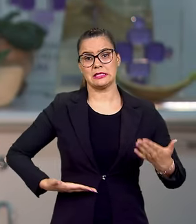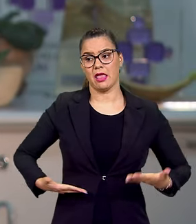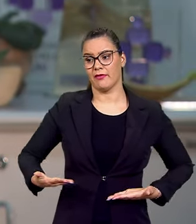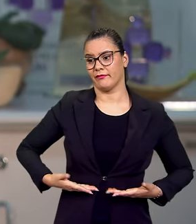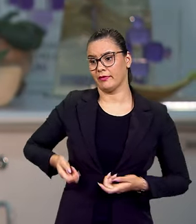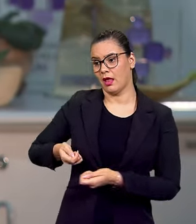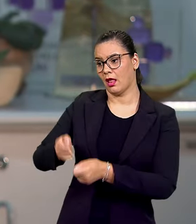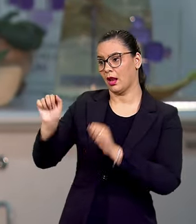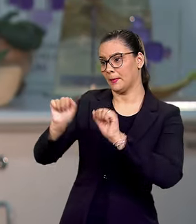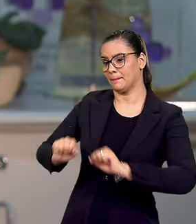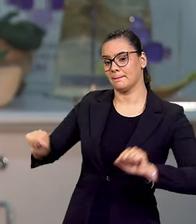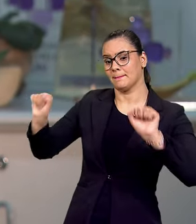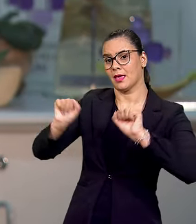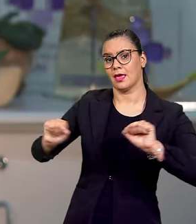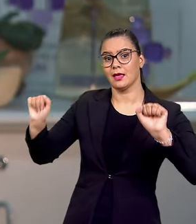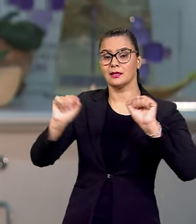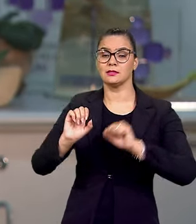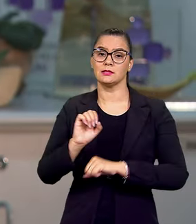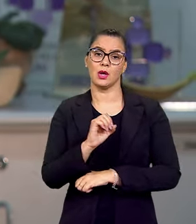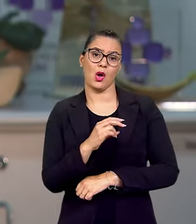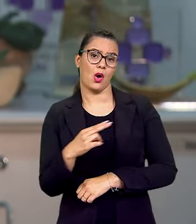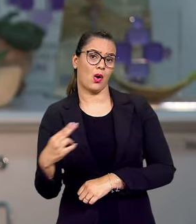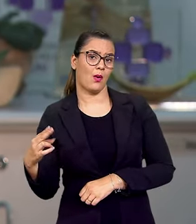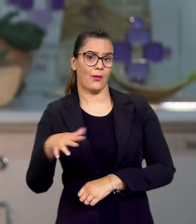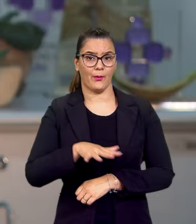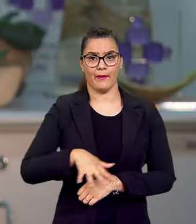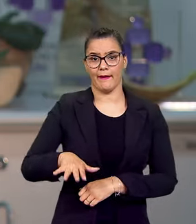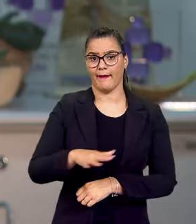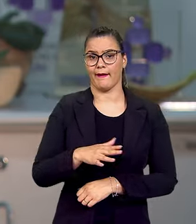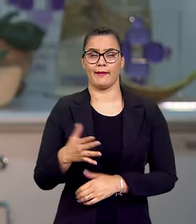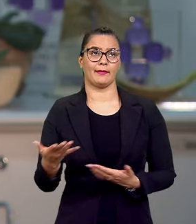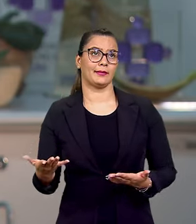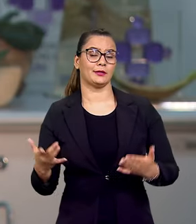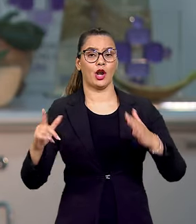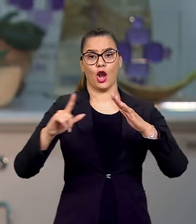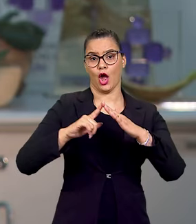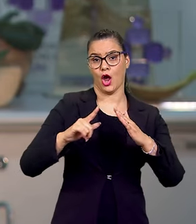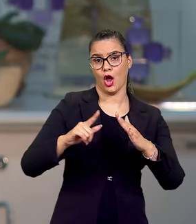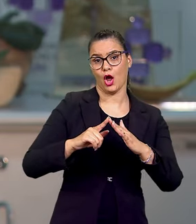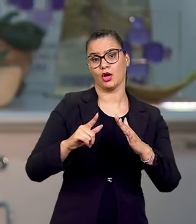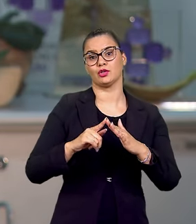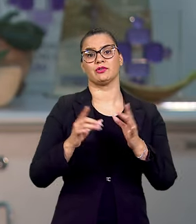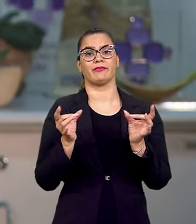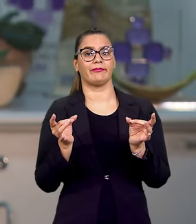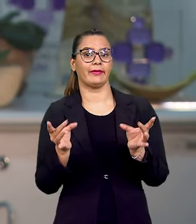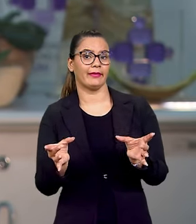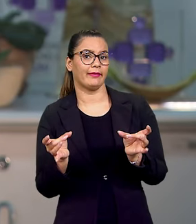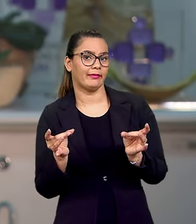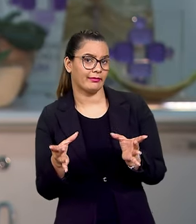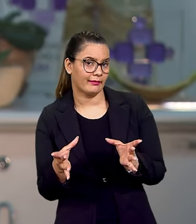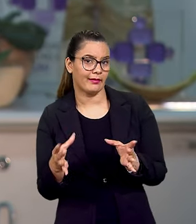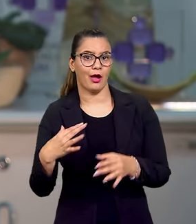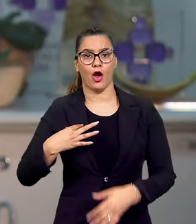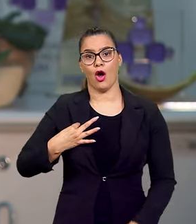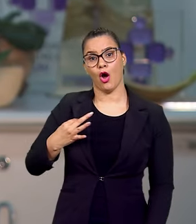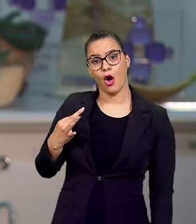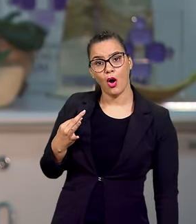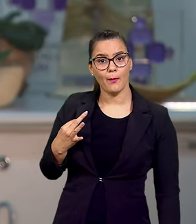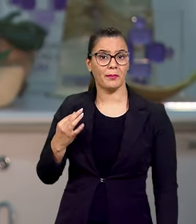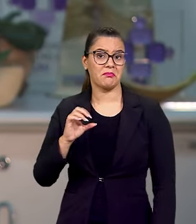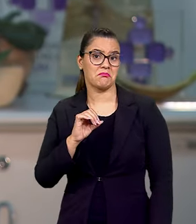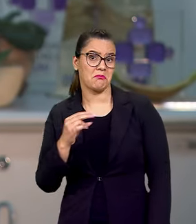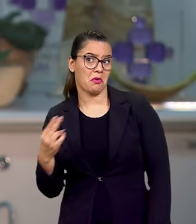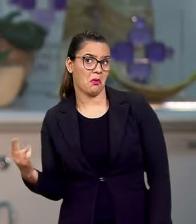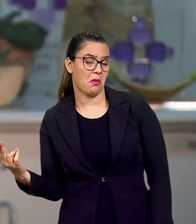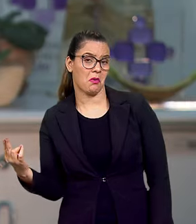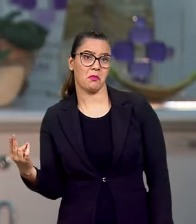seja na área de serviço, limpeza, ou até mesmo na área de comércio, vai para lojas, né,